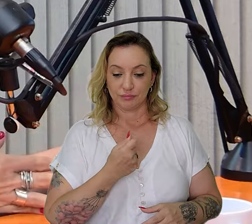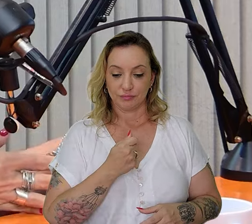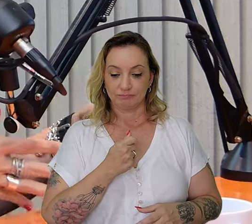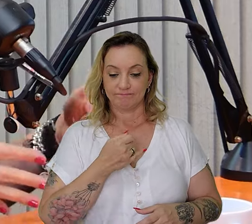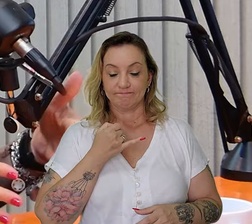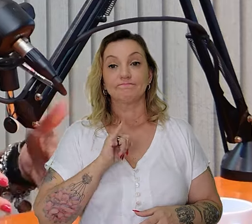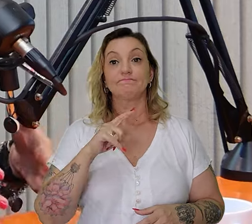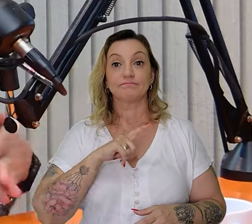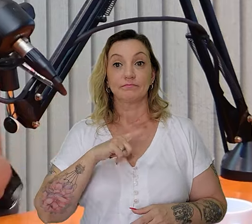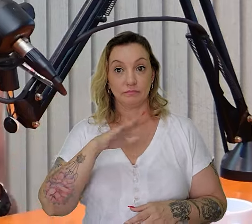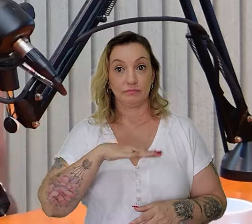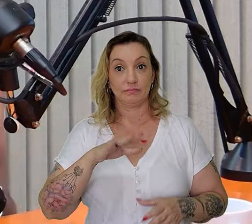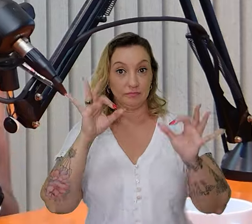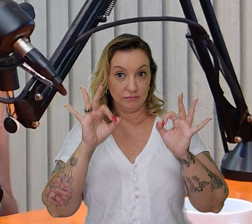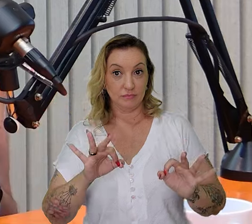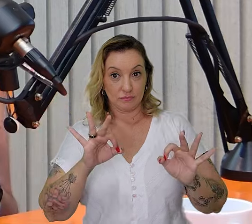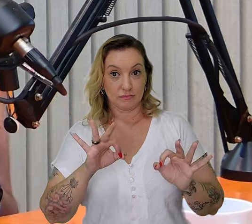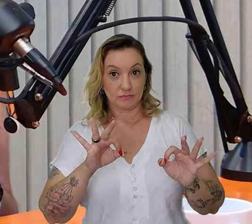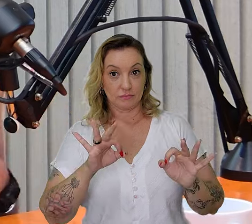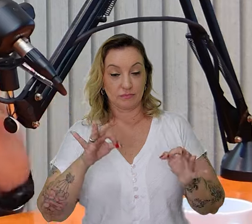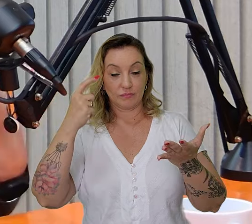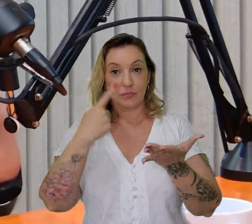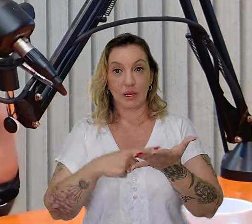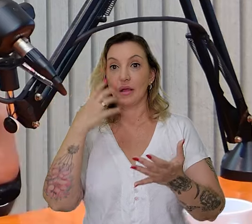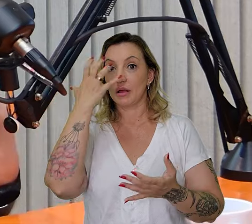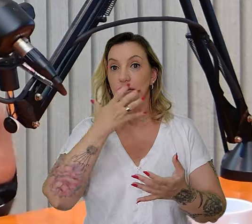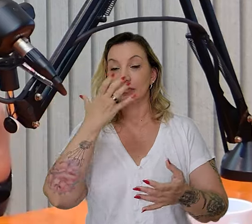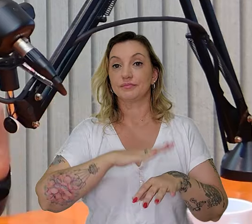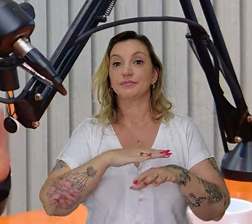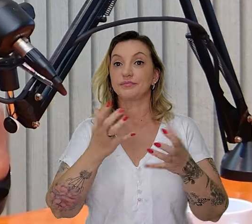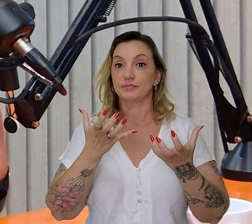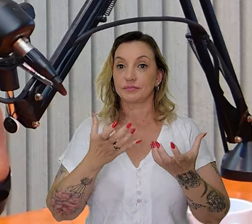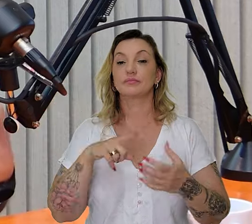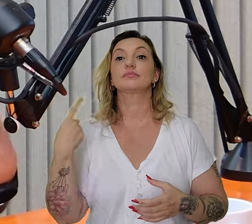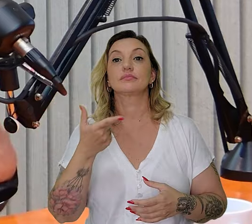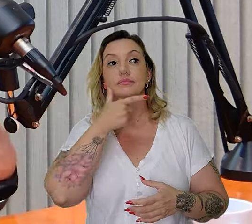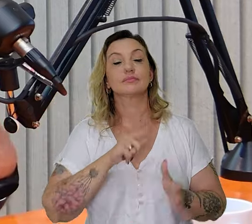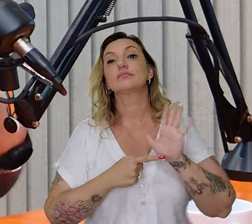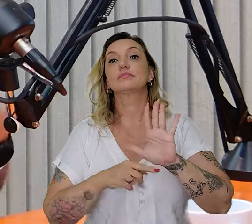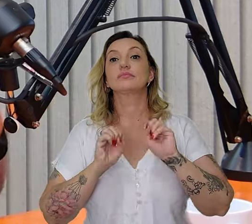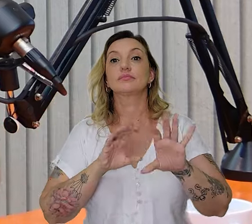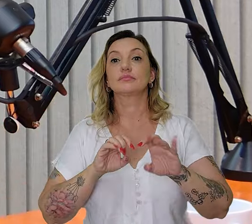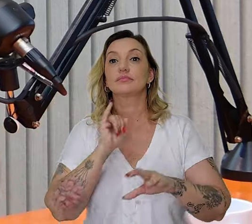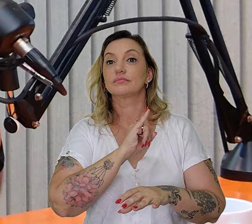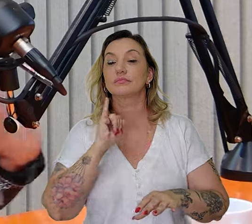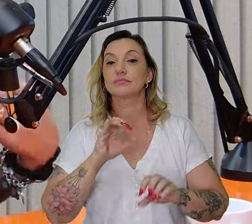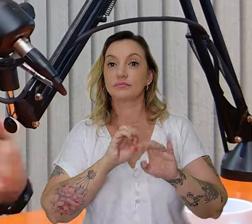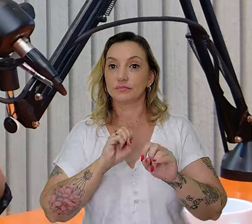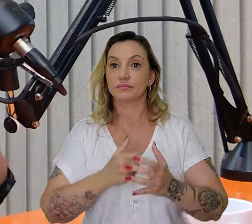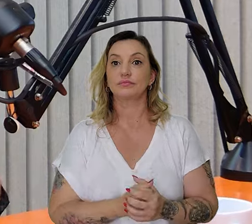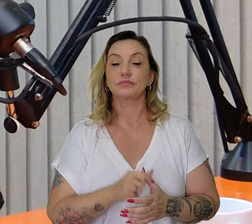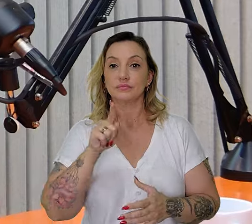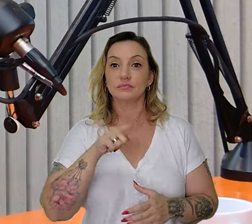certo comprometido apaixonado pelo que ele quer a gente tá aqui para ensinar a gente essss